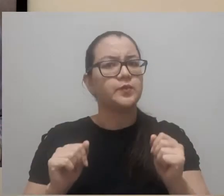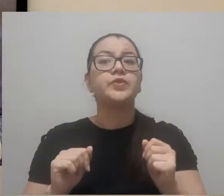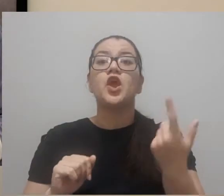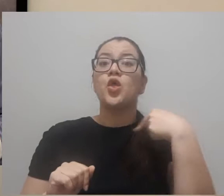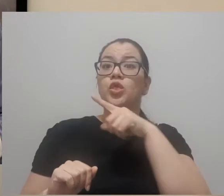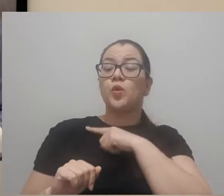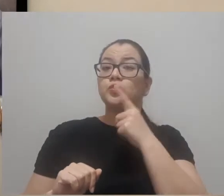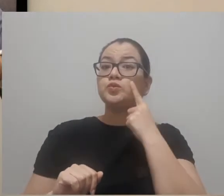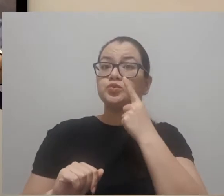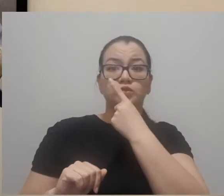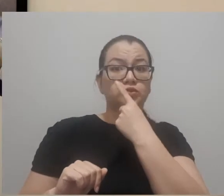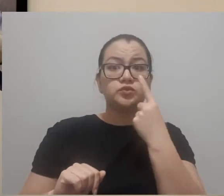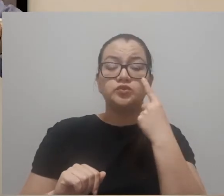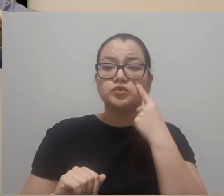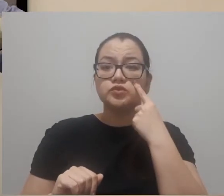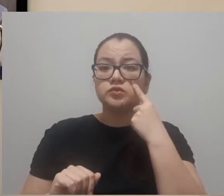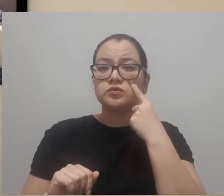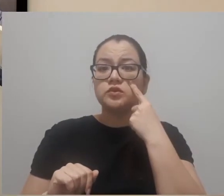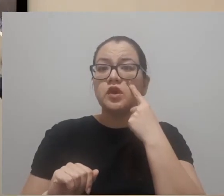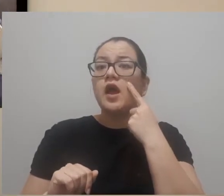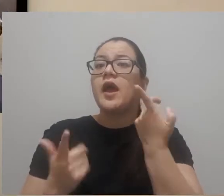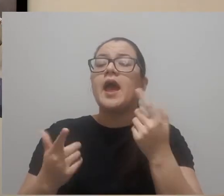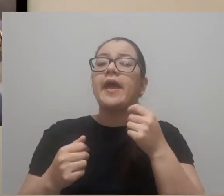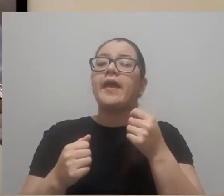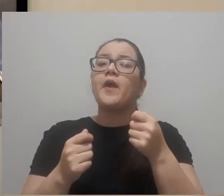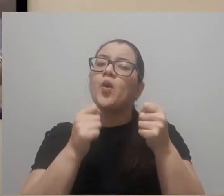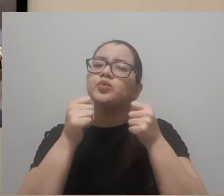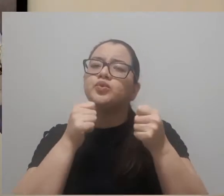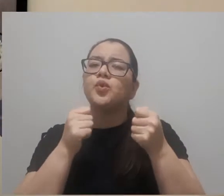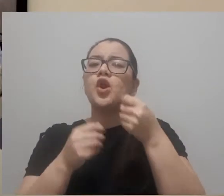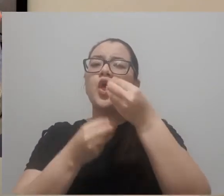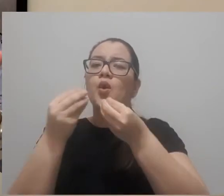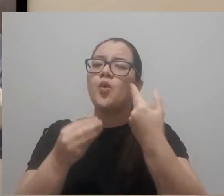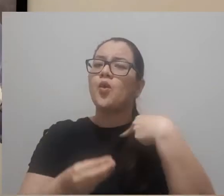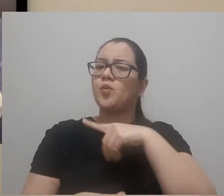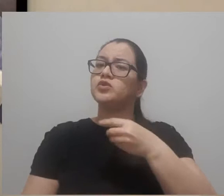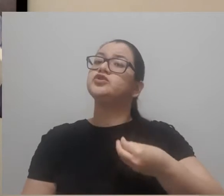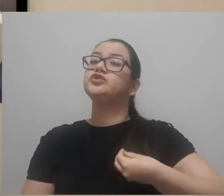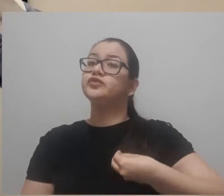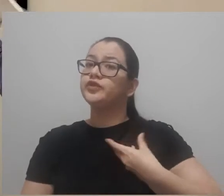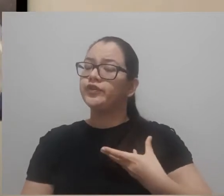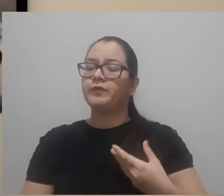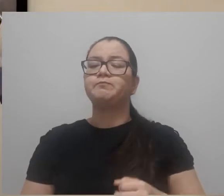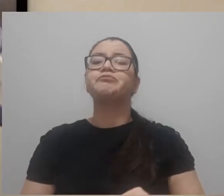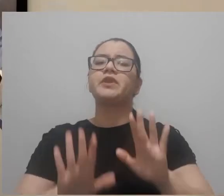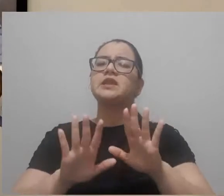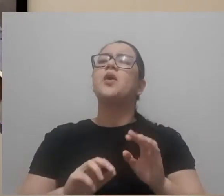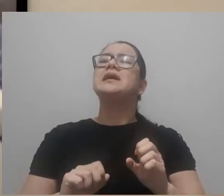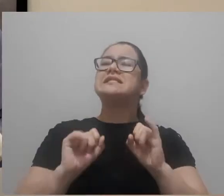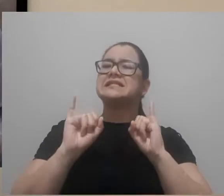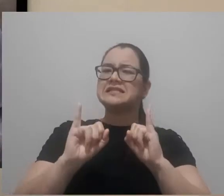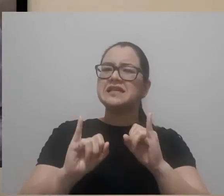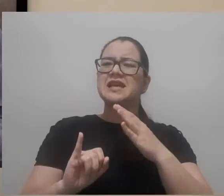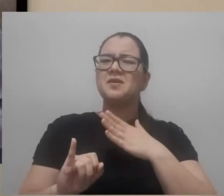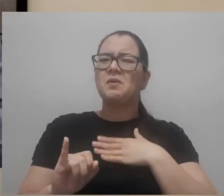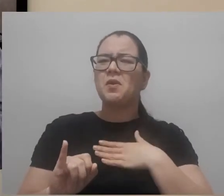viver. Se a minha expectativa, ou a minha perspectiva está apenas naquilo que é